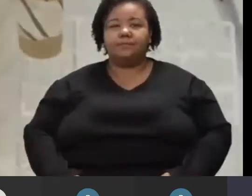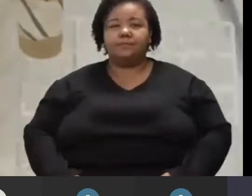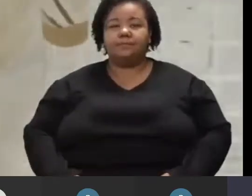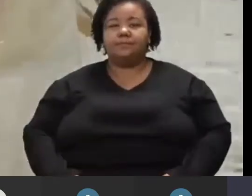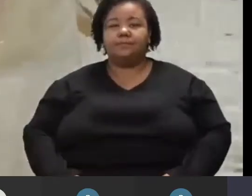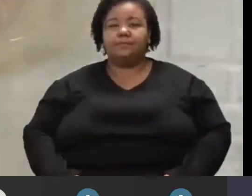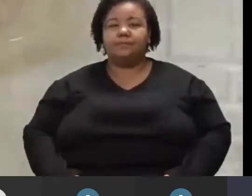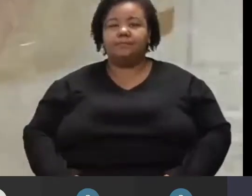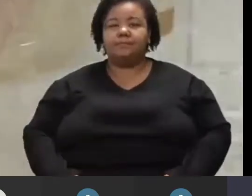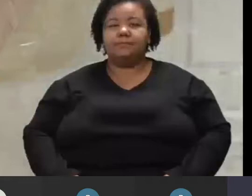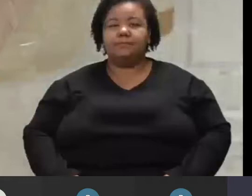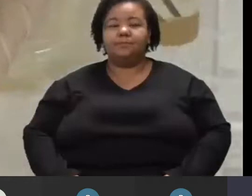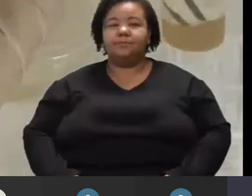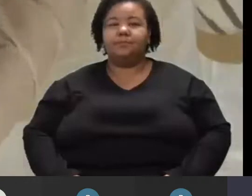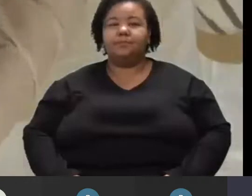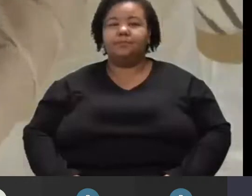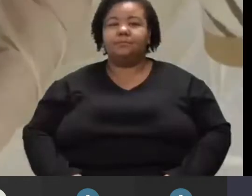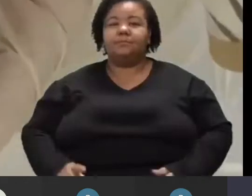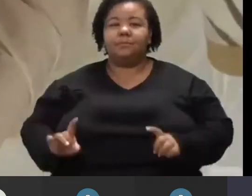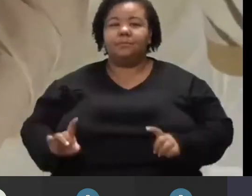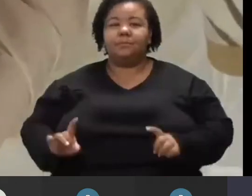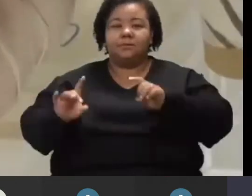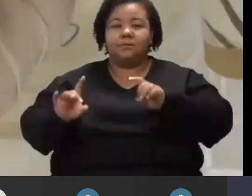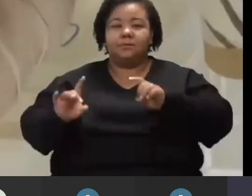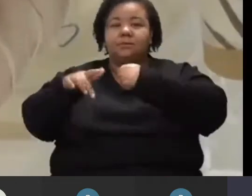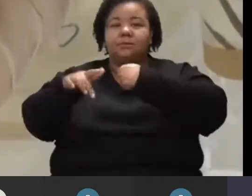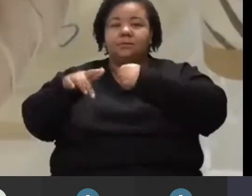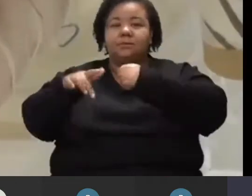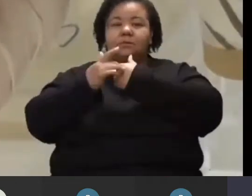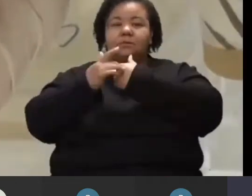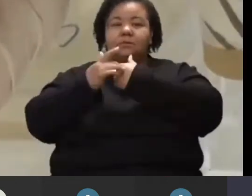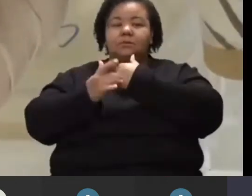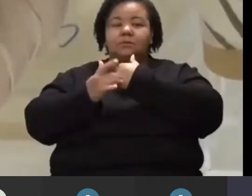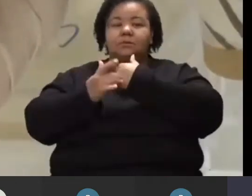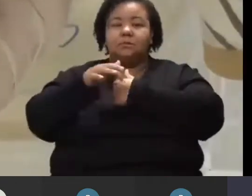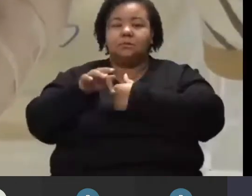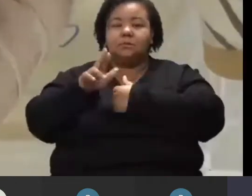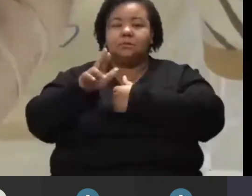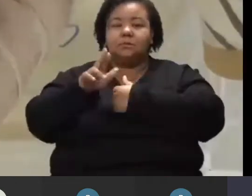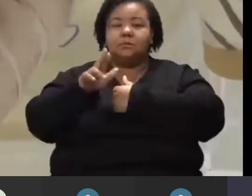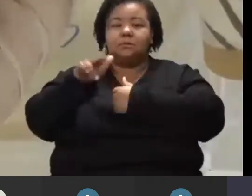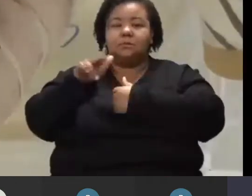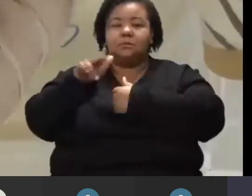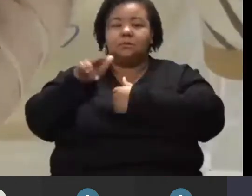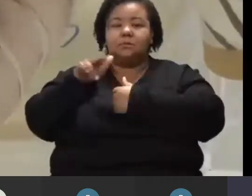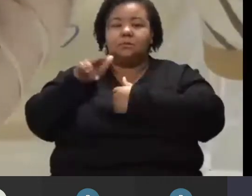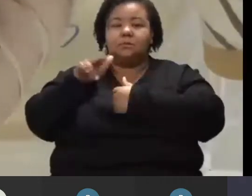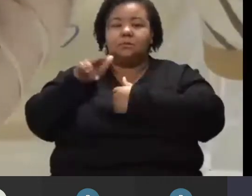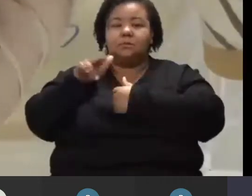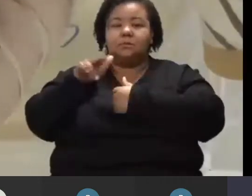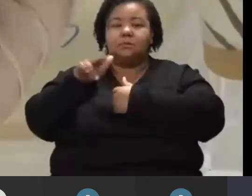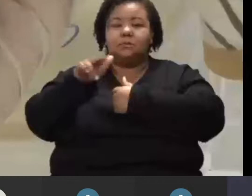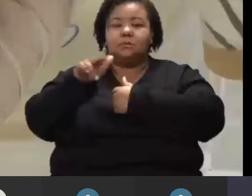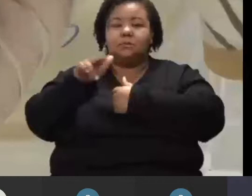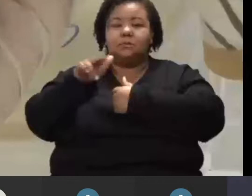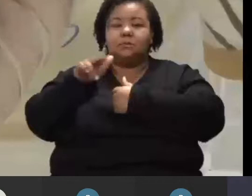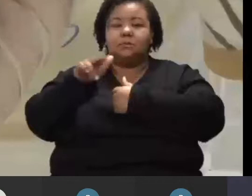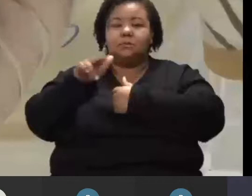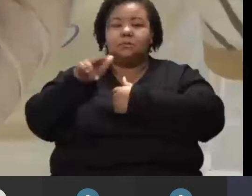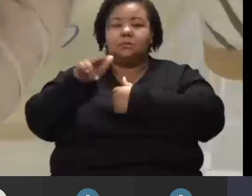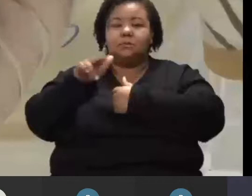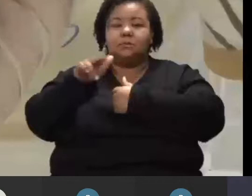Ele é um corante específico para corar células fúngicas, ele vai corar todas as estruturas da célula fúngica, vai corar a parede celular e você